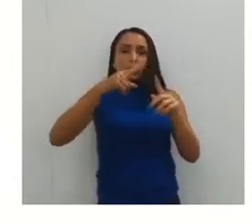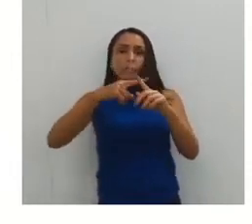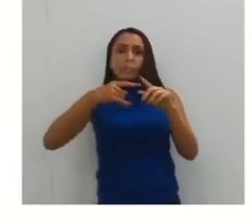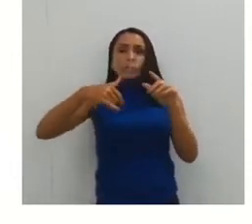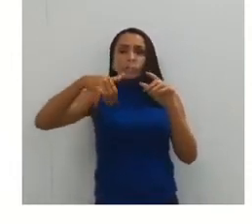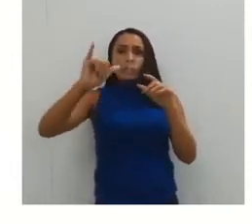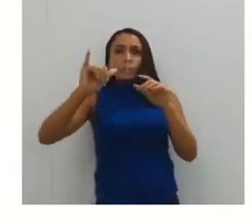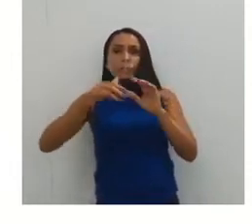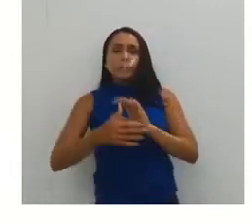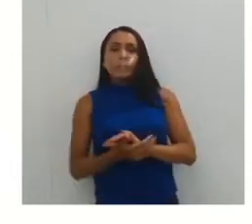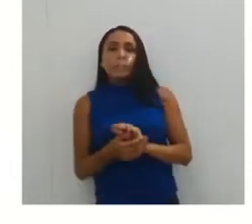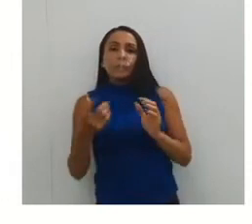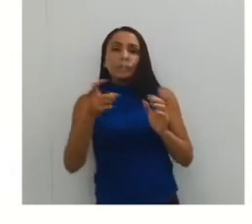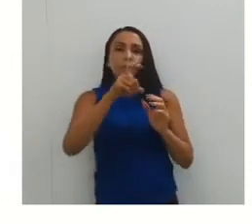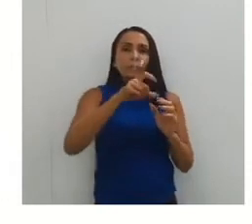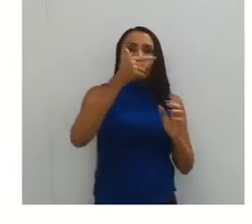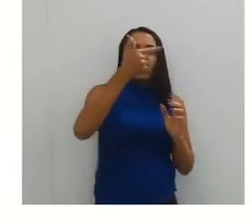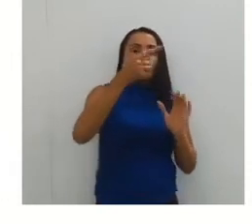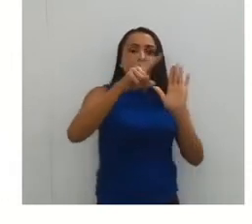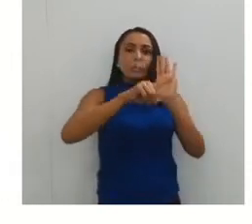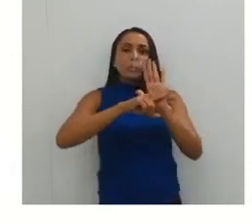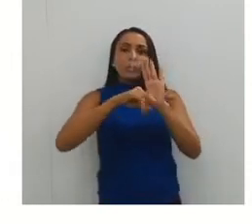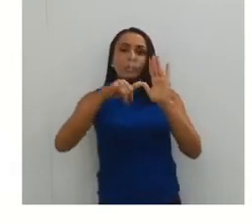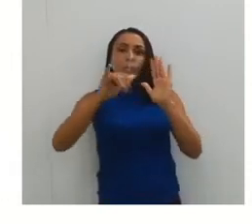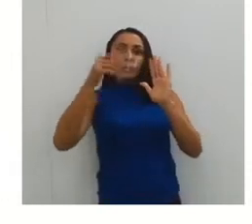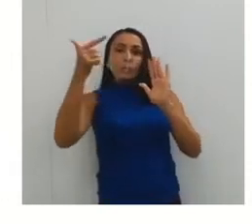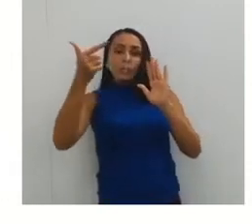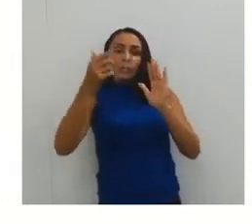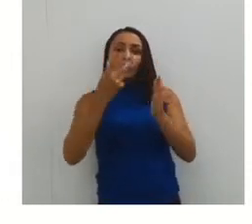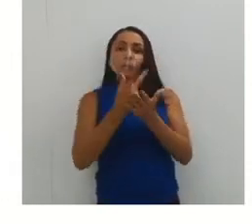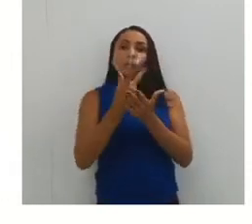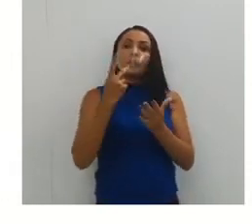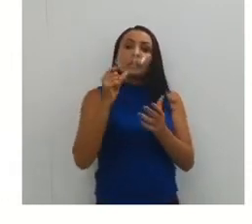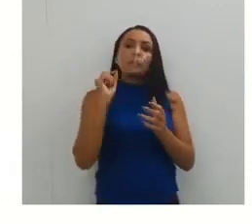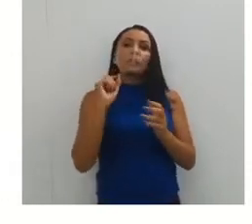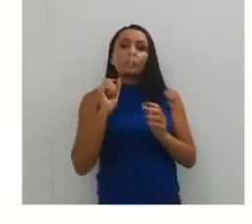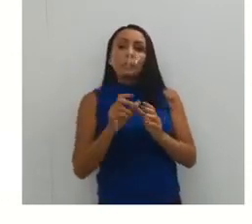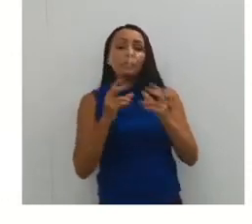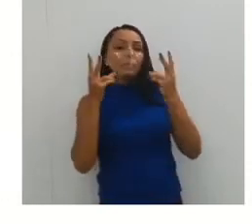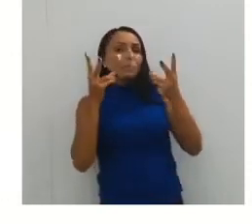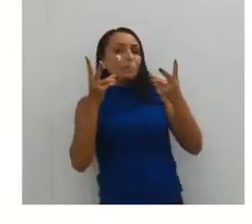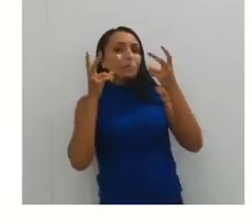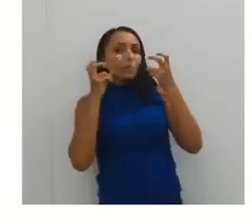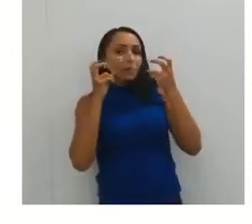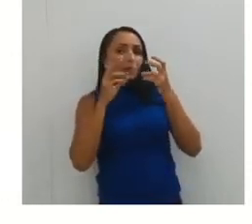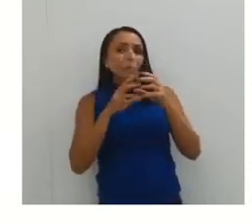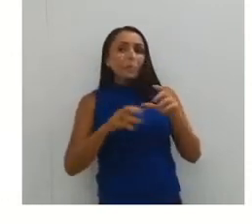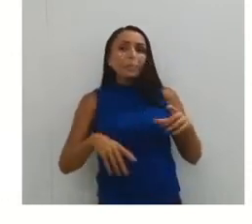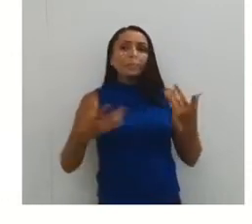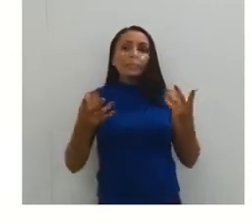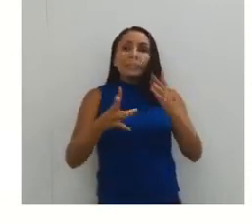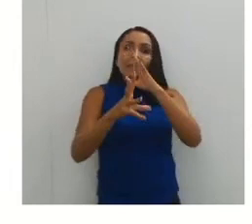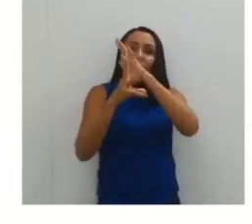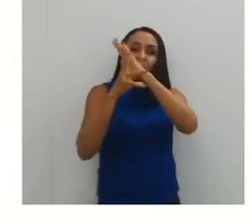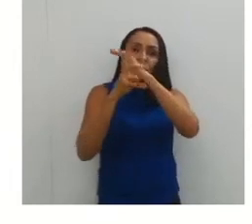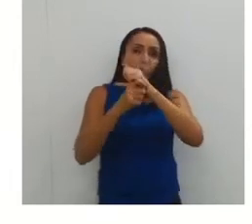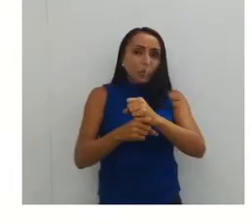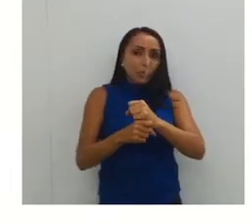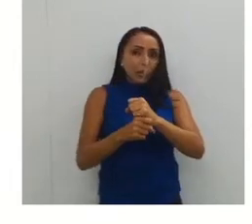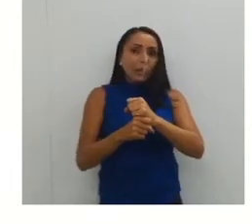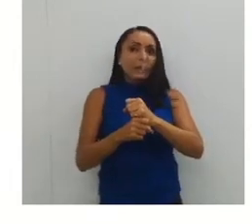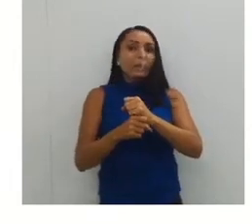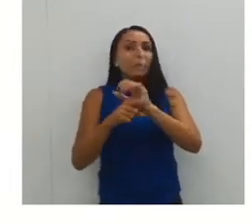quadrado menos y ao quadrado. Quando isso acontece, tem que perceber o seguinte, que é o produto da soma pela